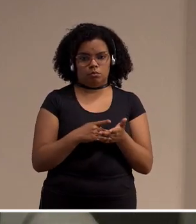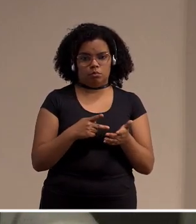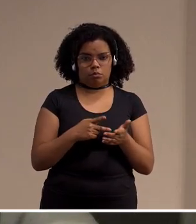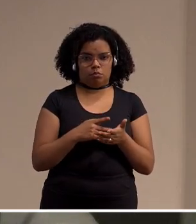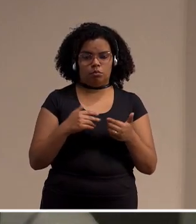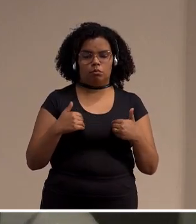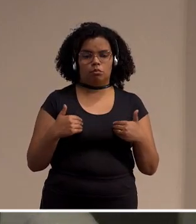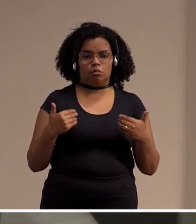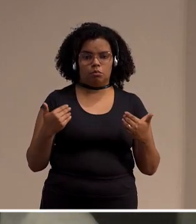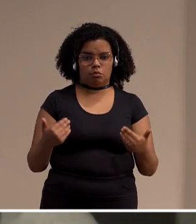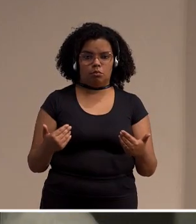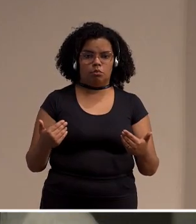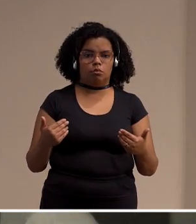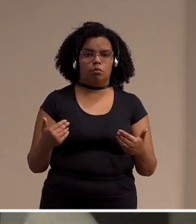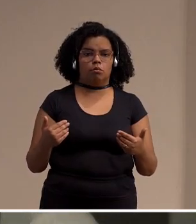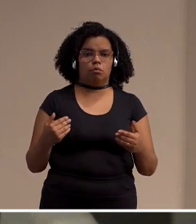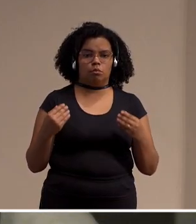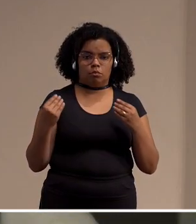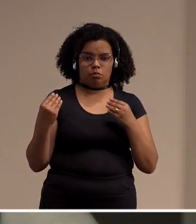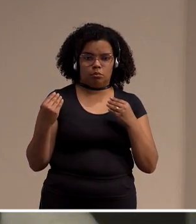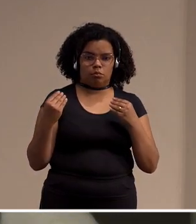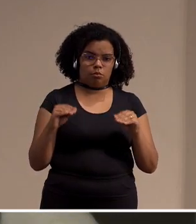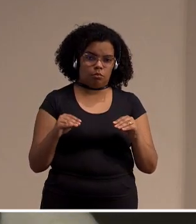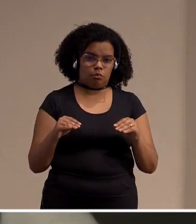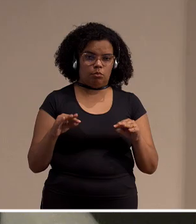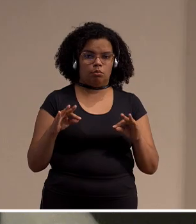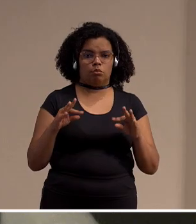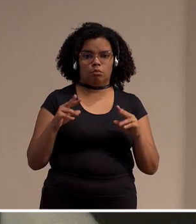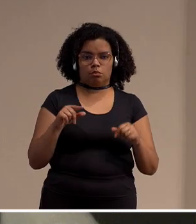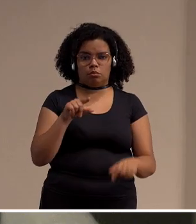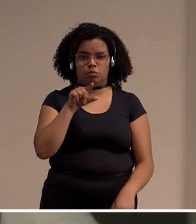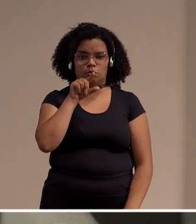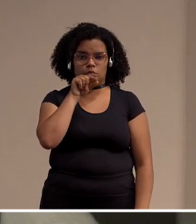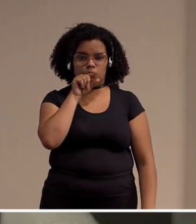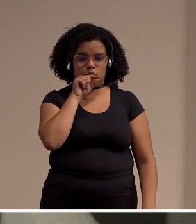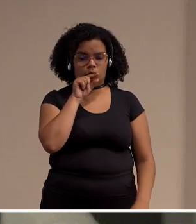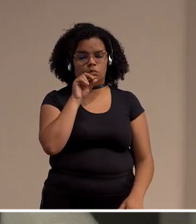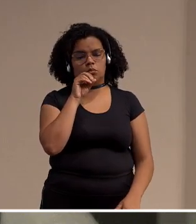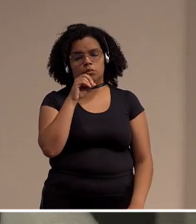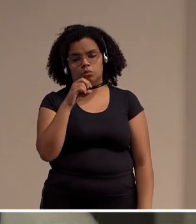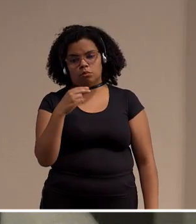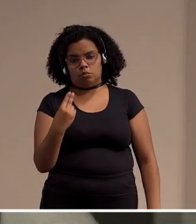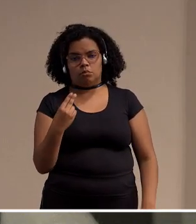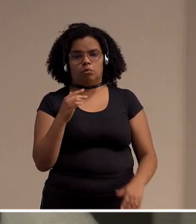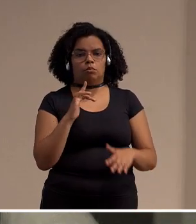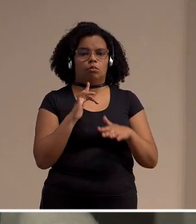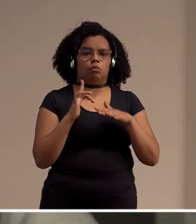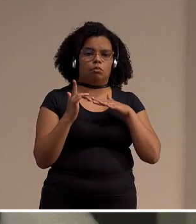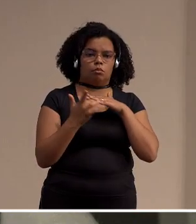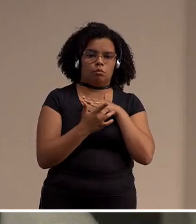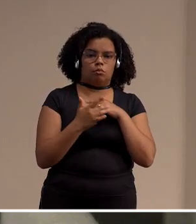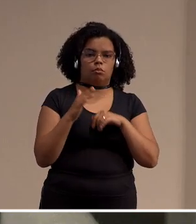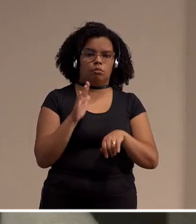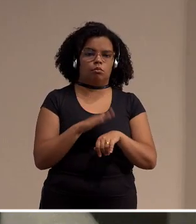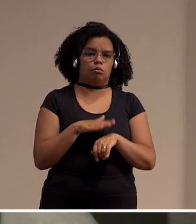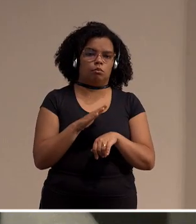ele posta o tempo todo no Twitter ou nas redes sociais, ele está produzindo ficção, está produzindo